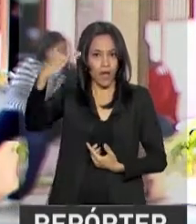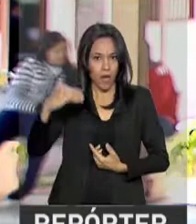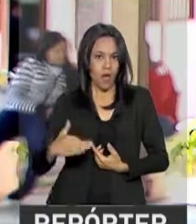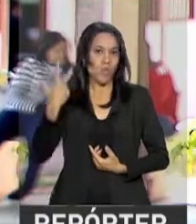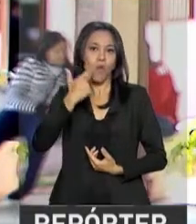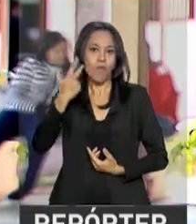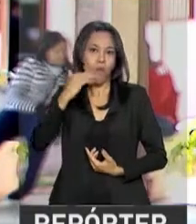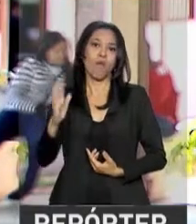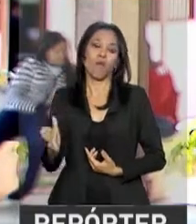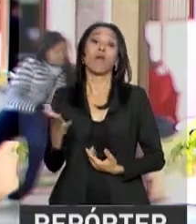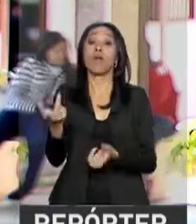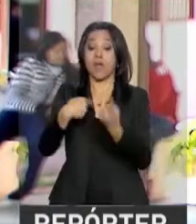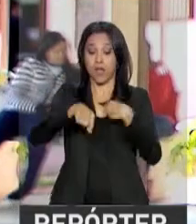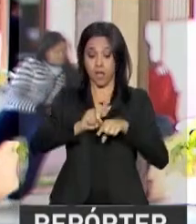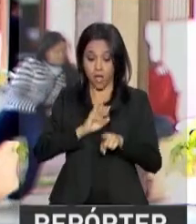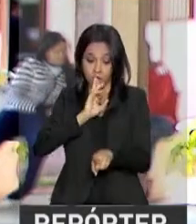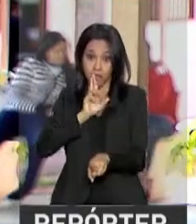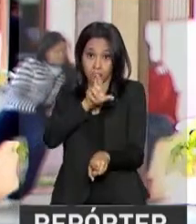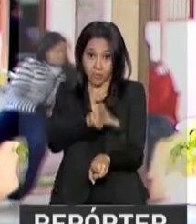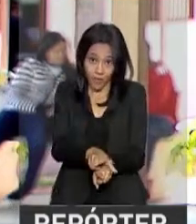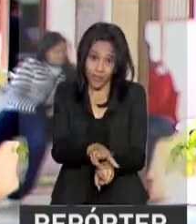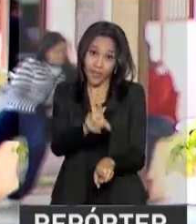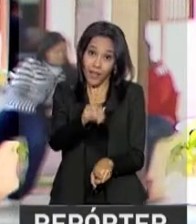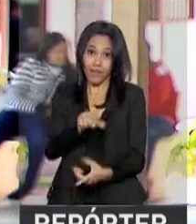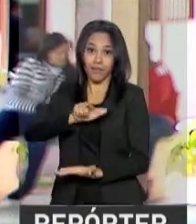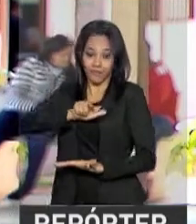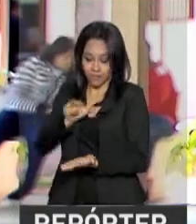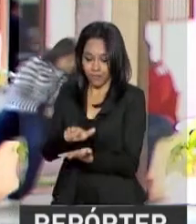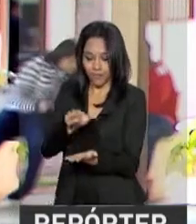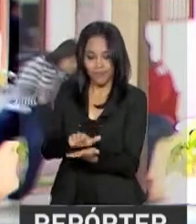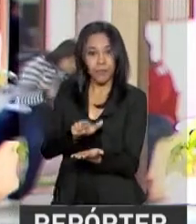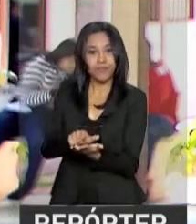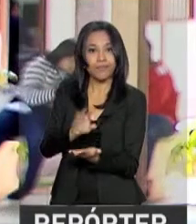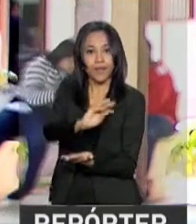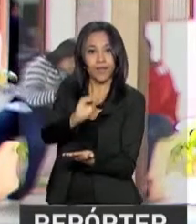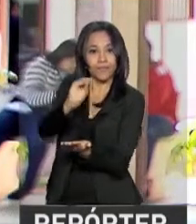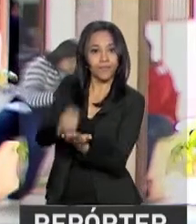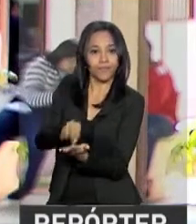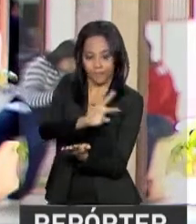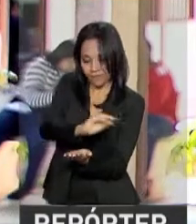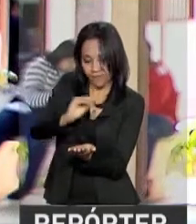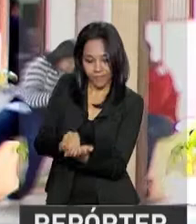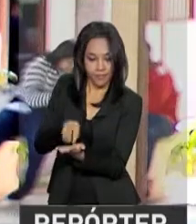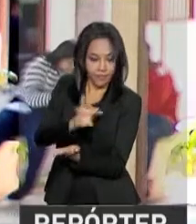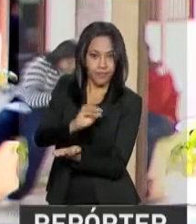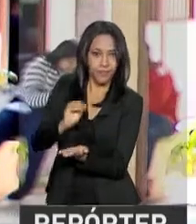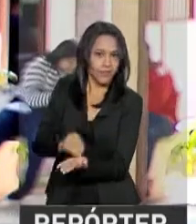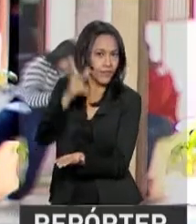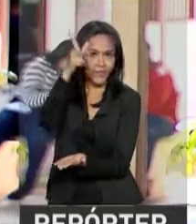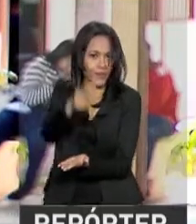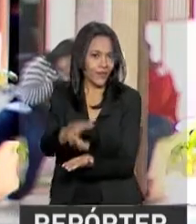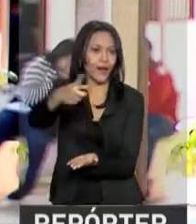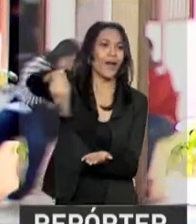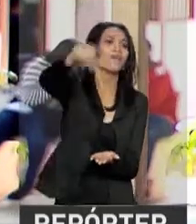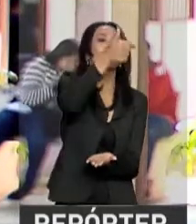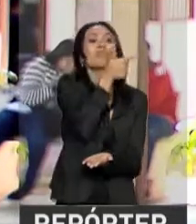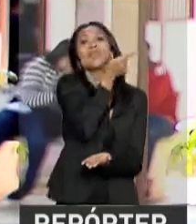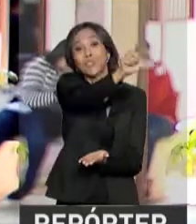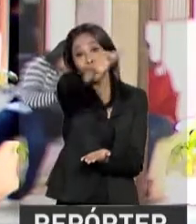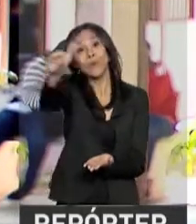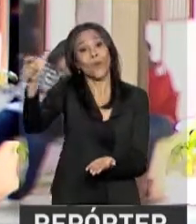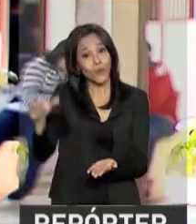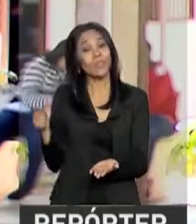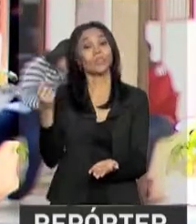regular. Já as respostas devem ser marcadas na folha de redação e no cartão resposta, assim como é feito na prova aplicada